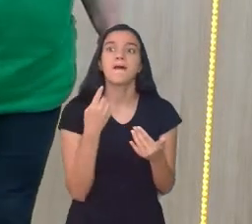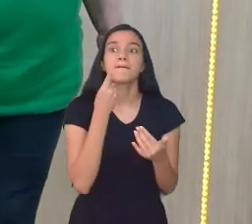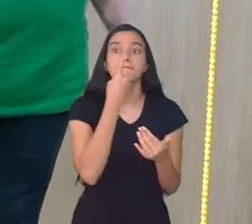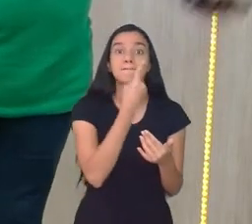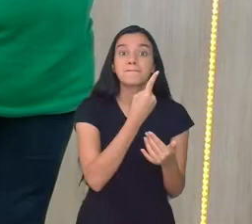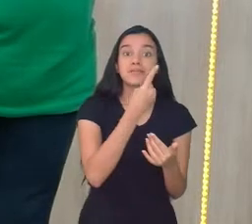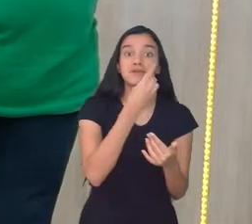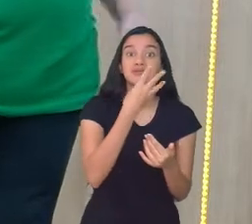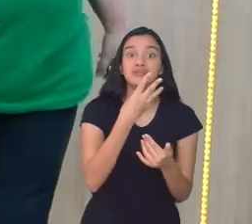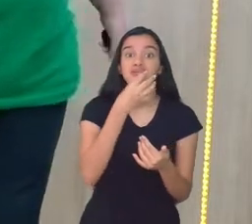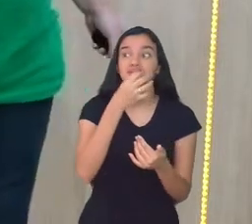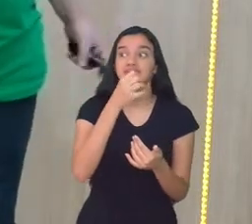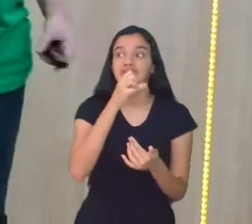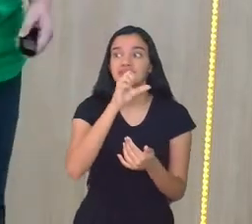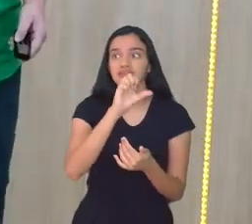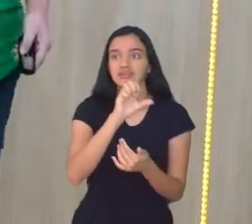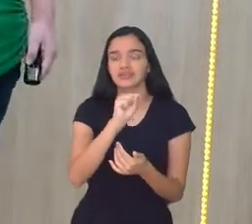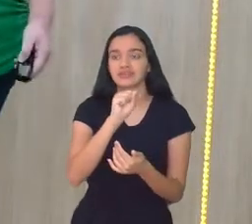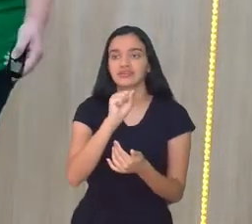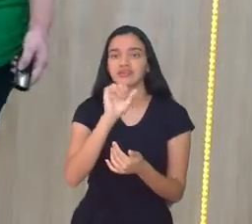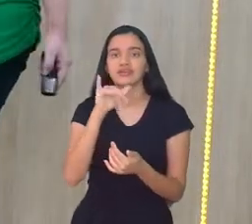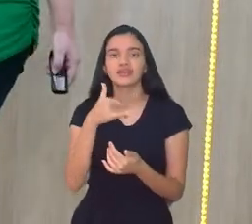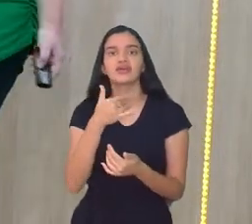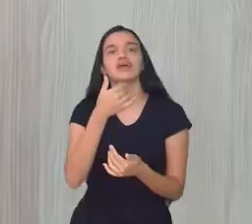1.358 vezes 1 dá quanto, Pedro?